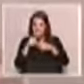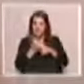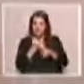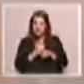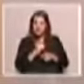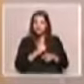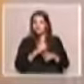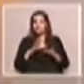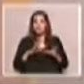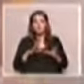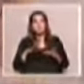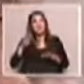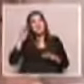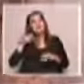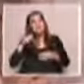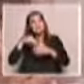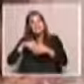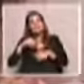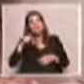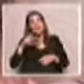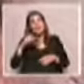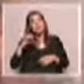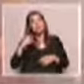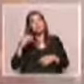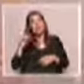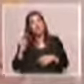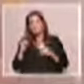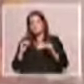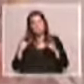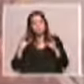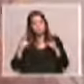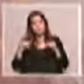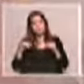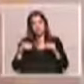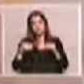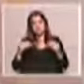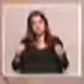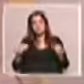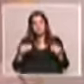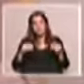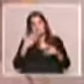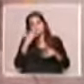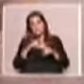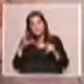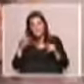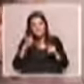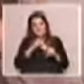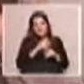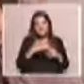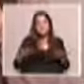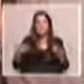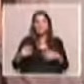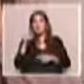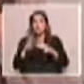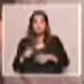esgotar praticamente toda a lactose que vinha no leite. Eles vão fermentando, vão descendo, consumindo. Para aqueles que são intolerantes à lactose, à